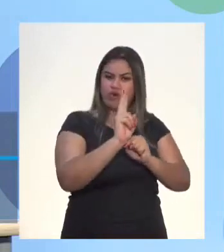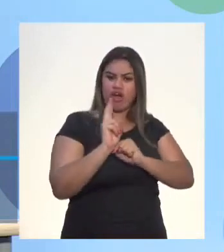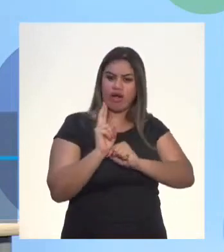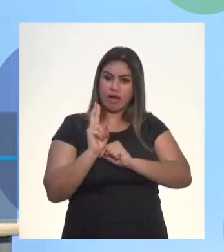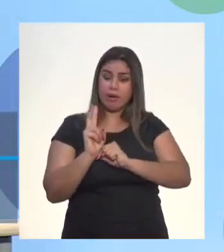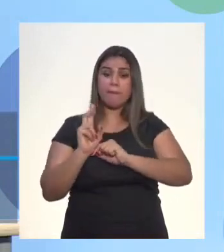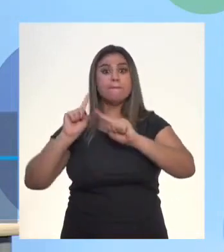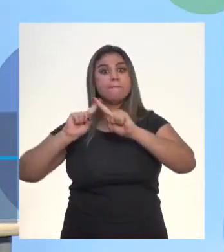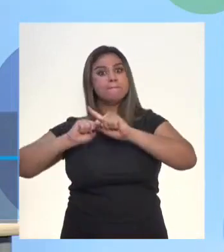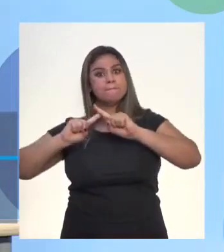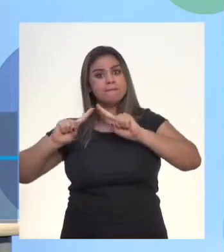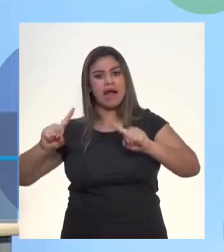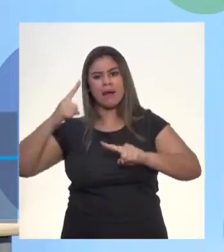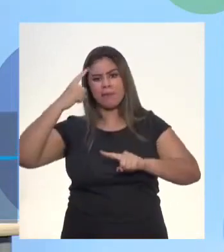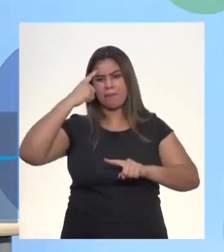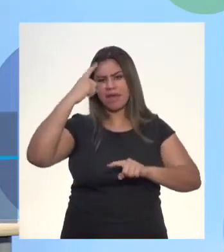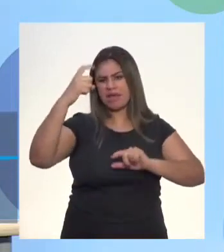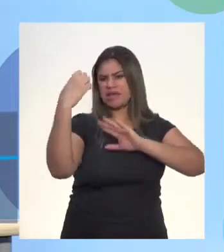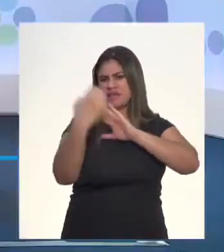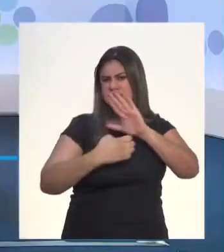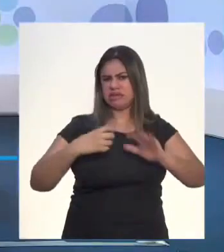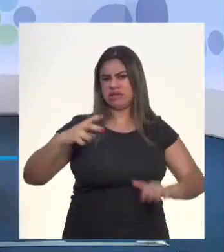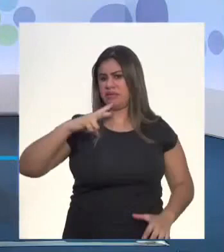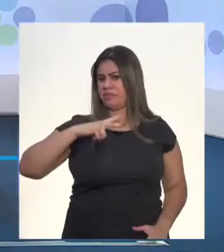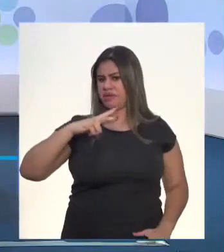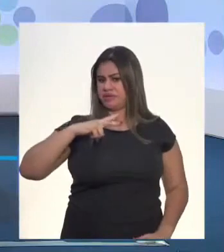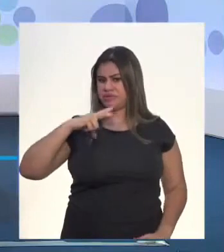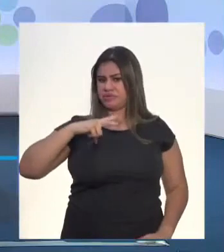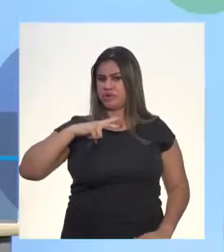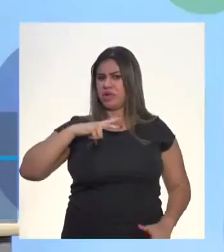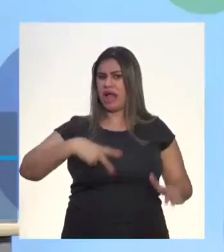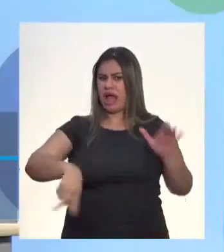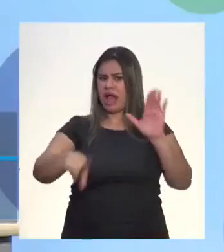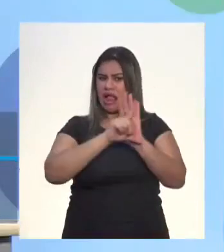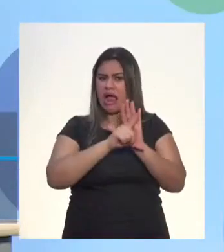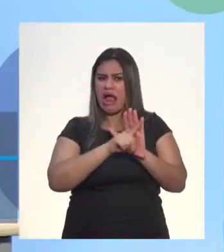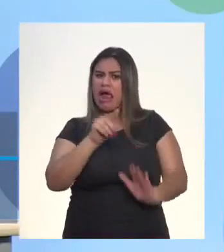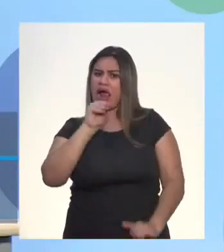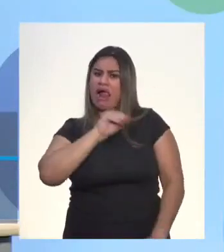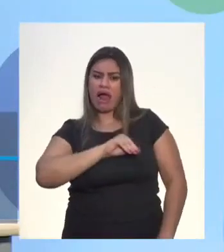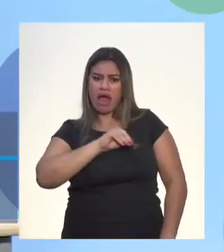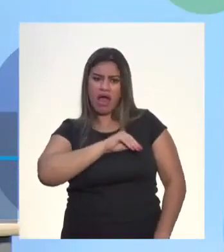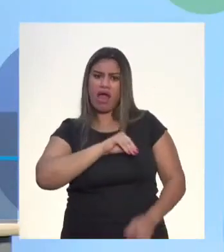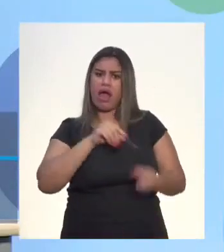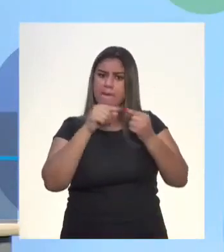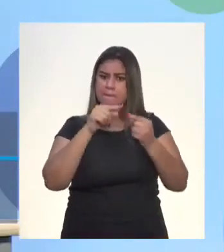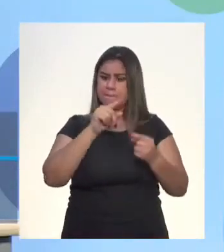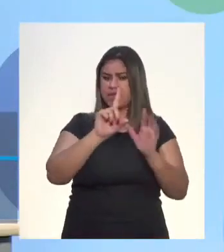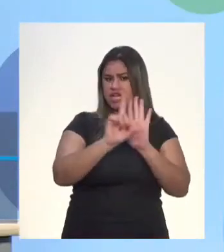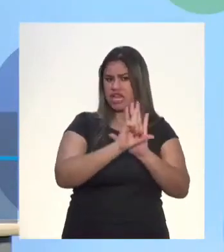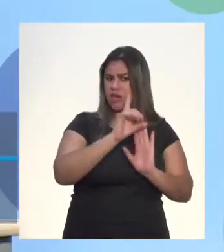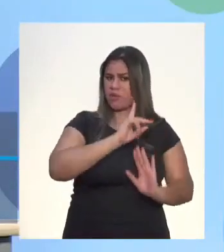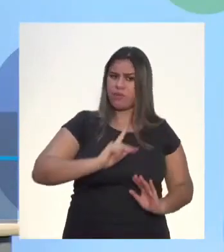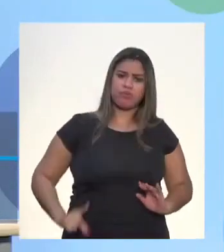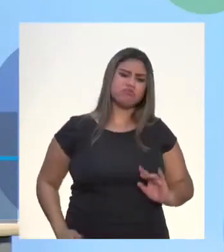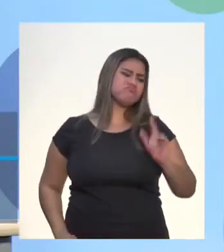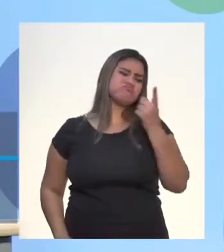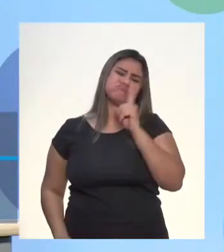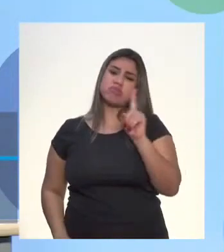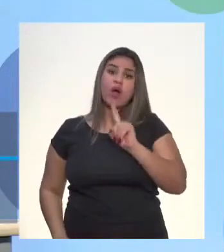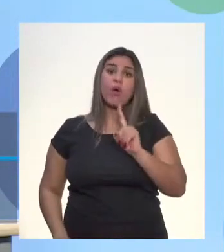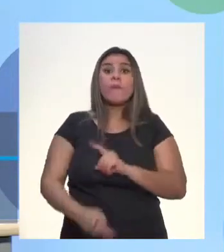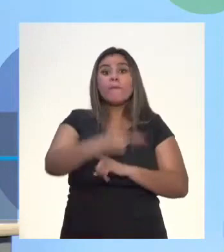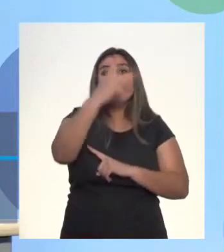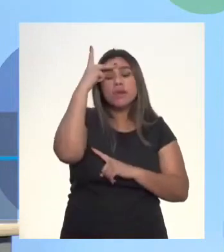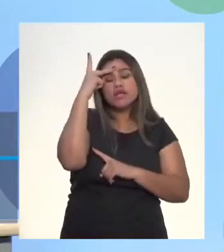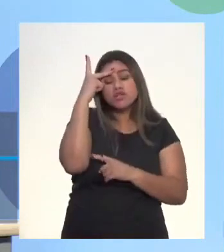Agora, no universo das empresas privadas, a definição do salário não é dado por uma legislação. São pessoas